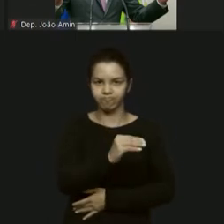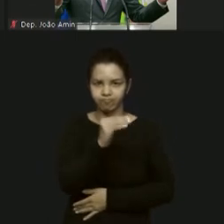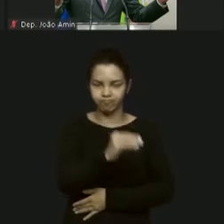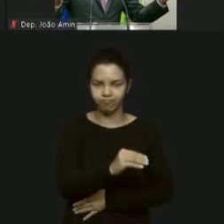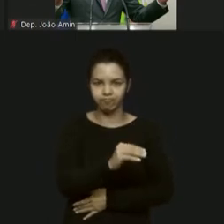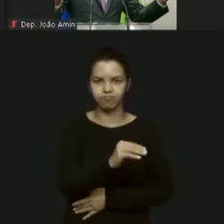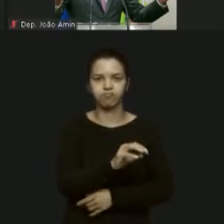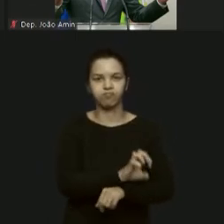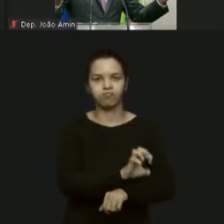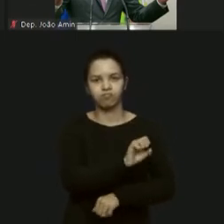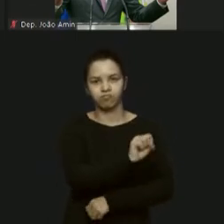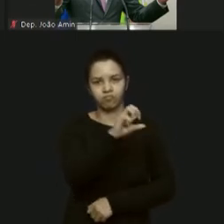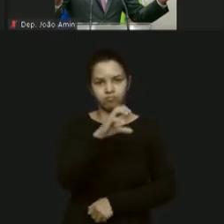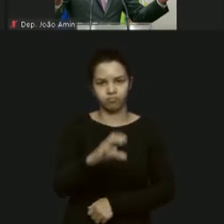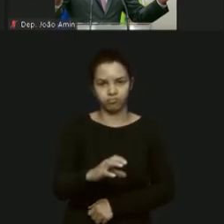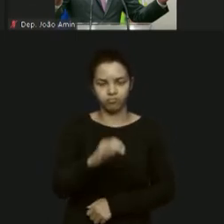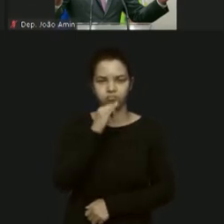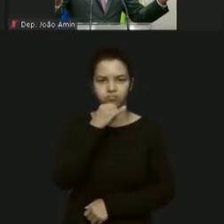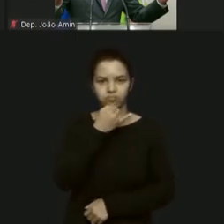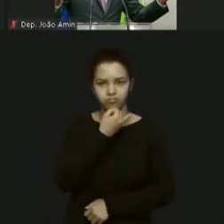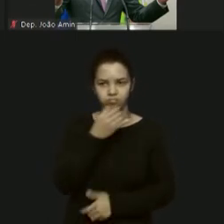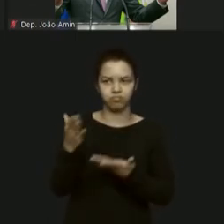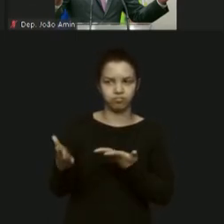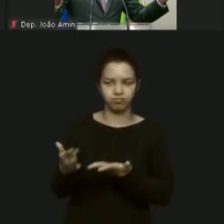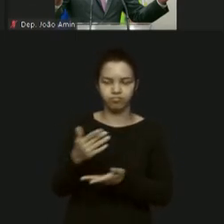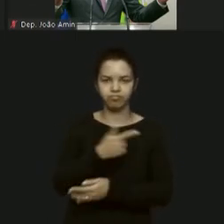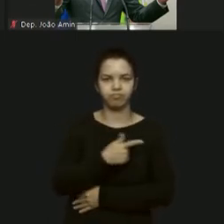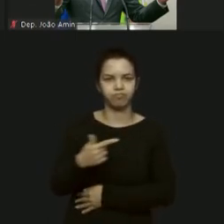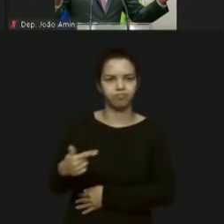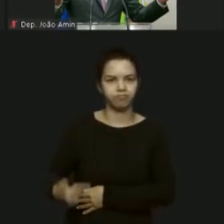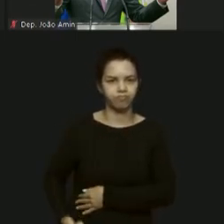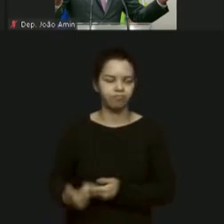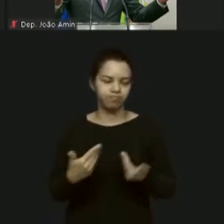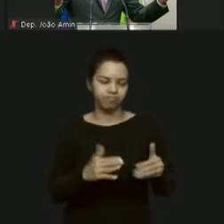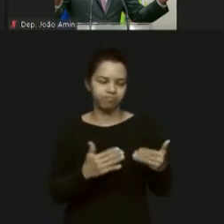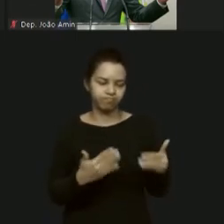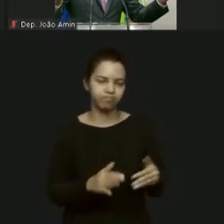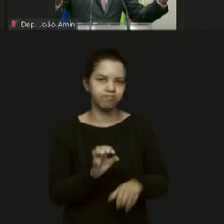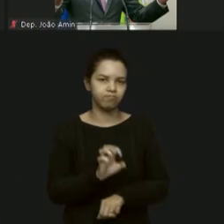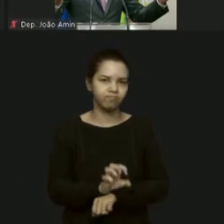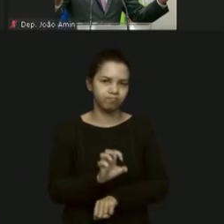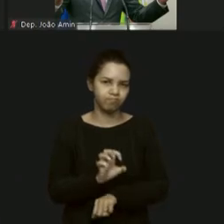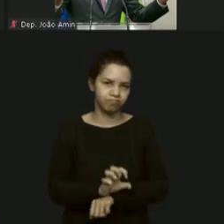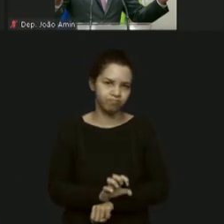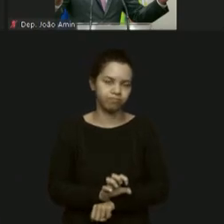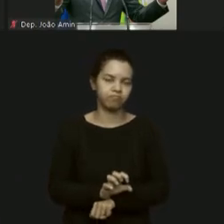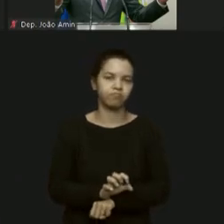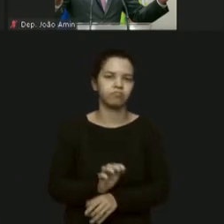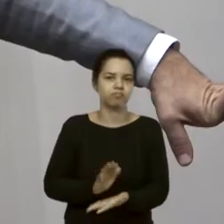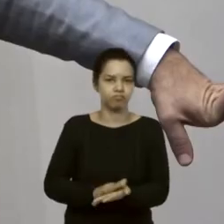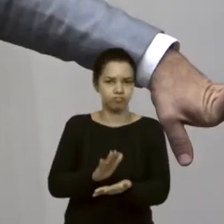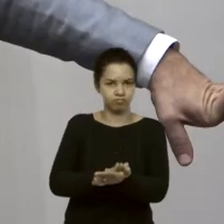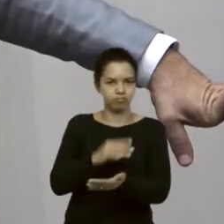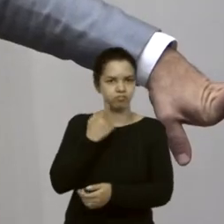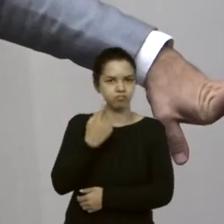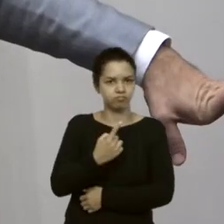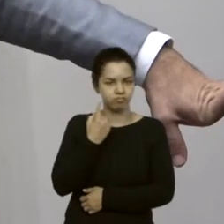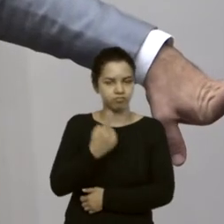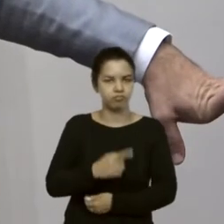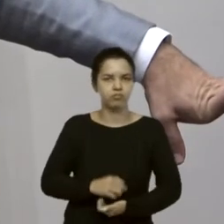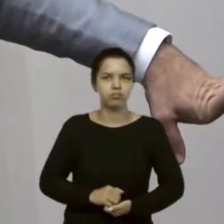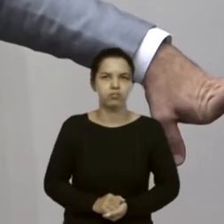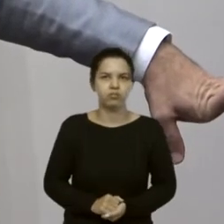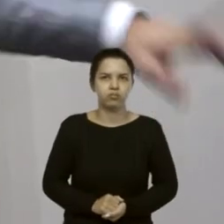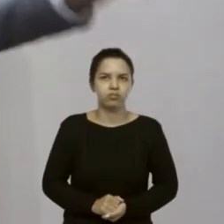É lamentável o que o atual governo tem feito com o nosso estado e como tem tratado as questões da 470. Parabéns, deputado.